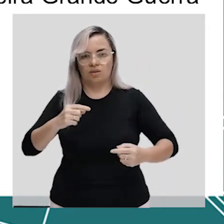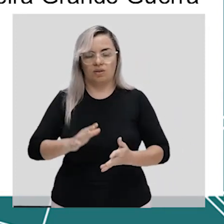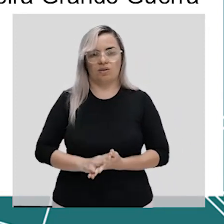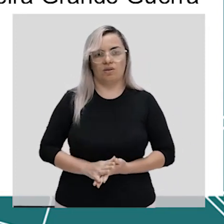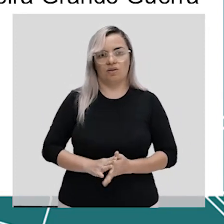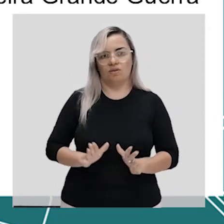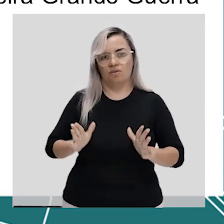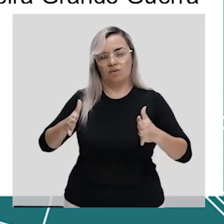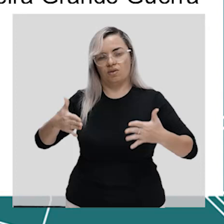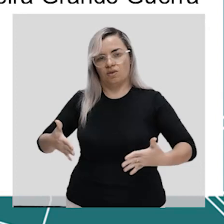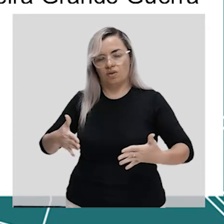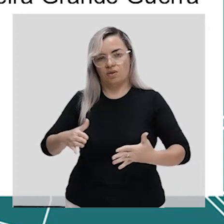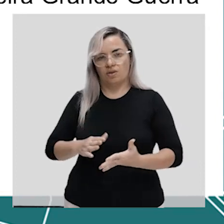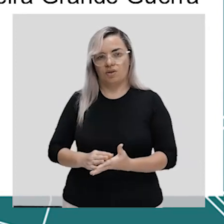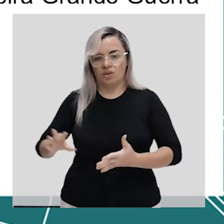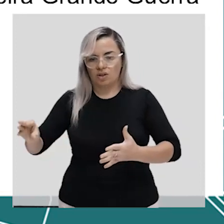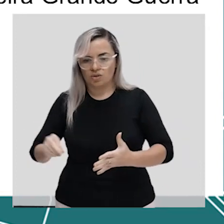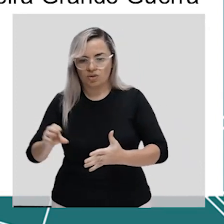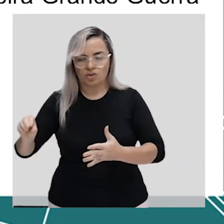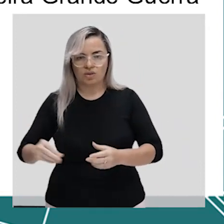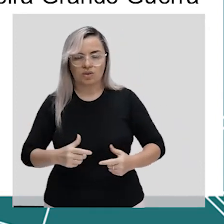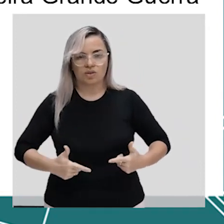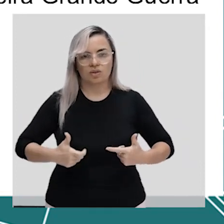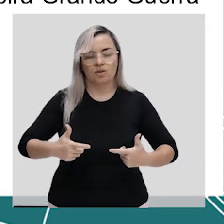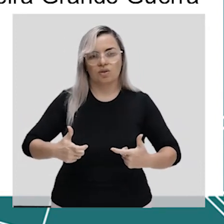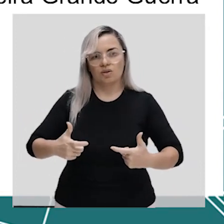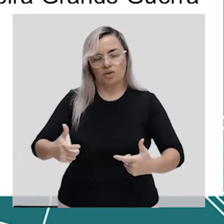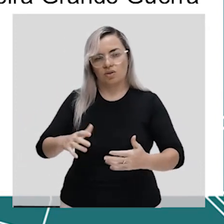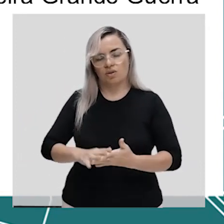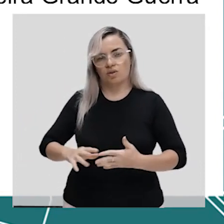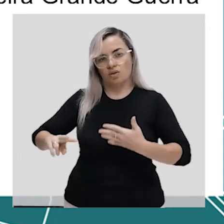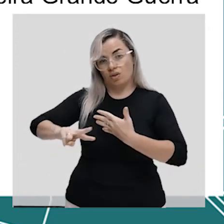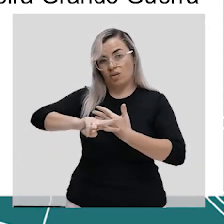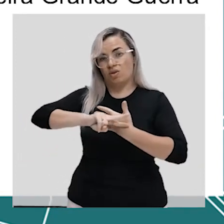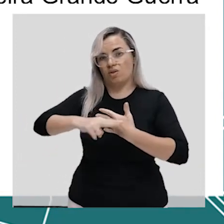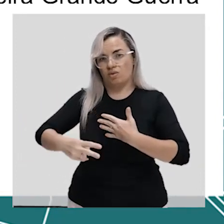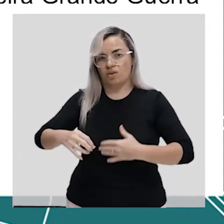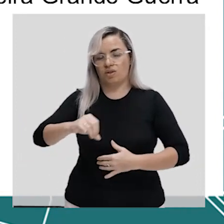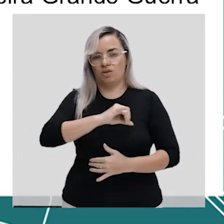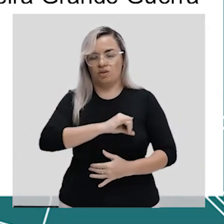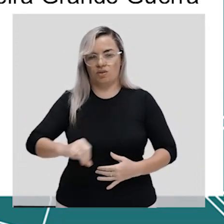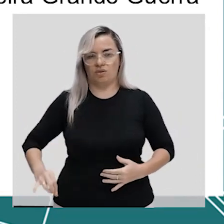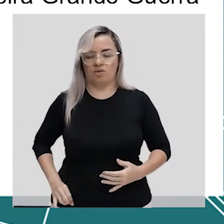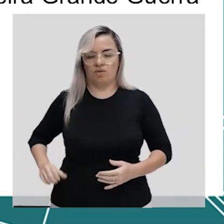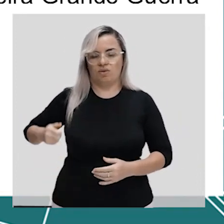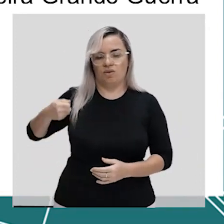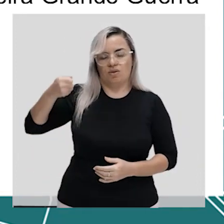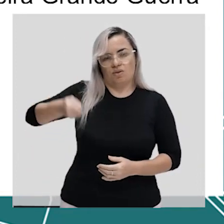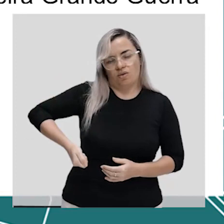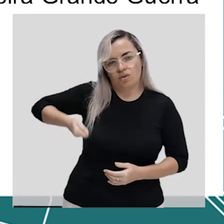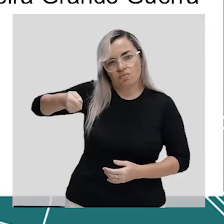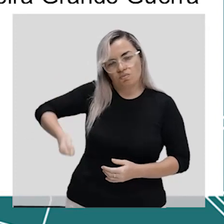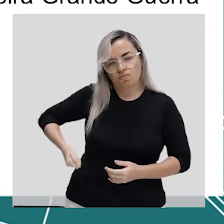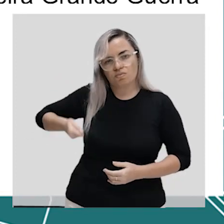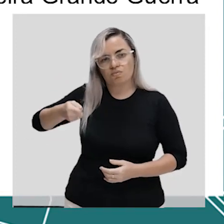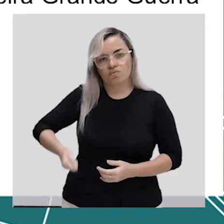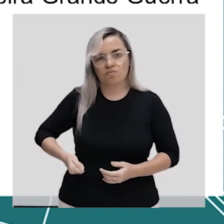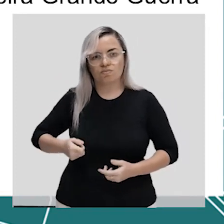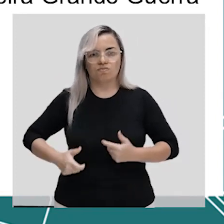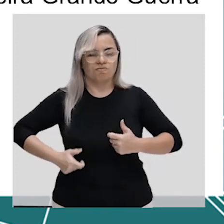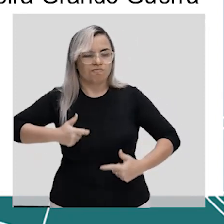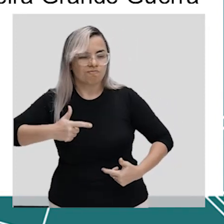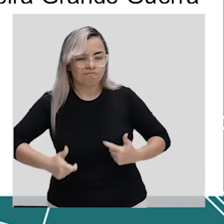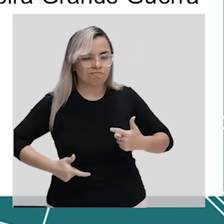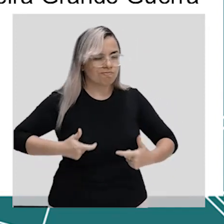e essa política de alianças, reflexo do imperialismo, reflexo dessa disputa de